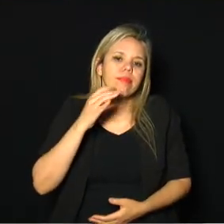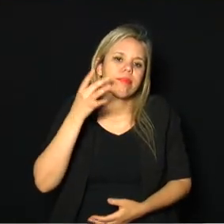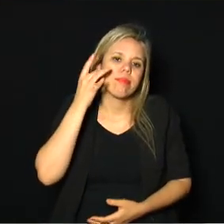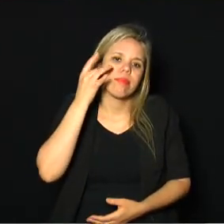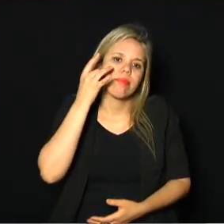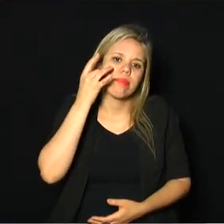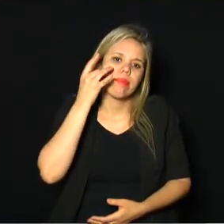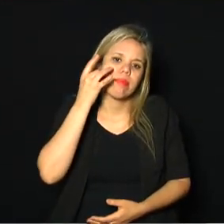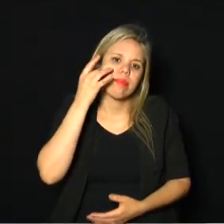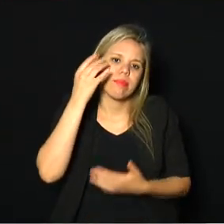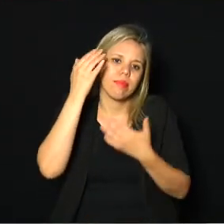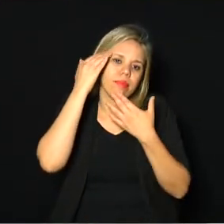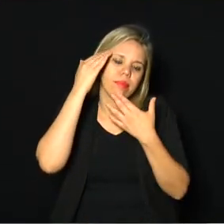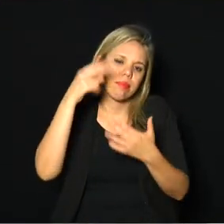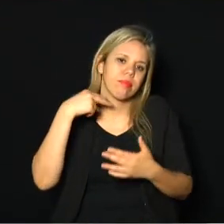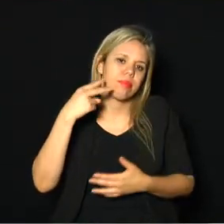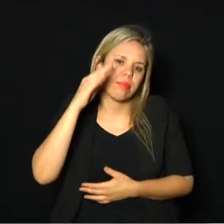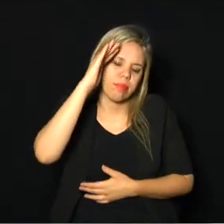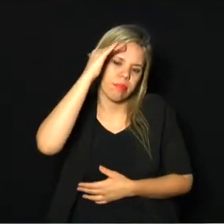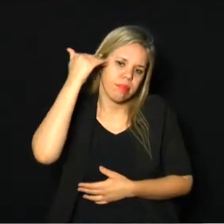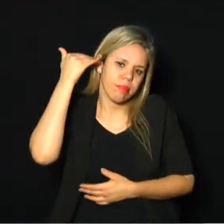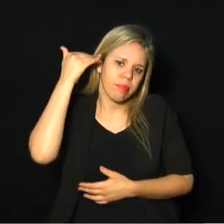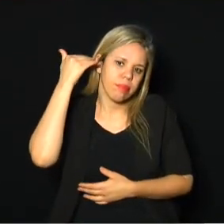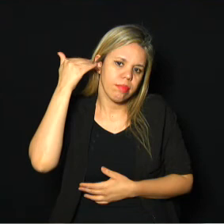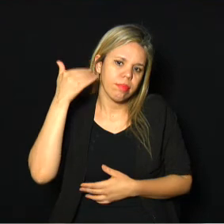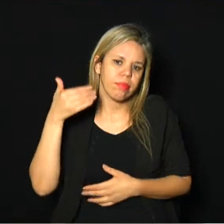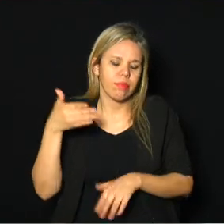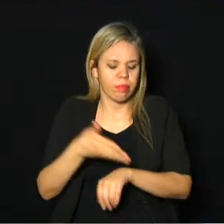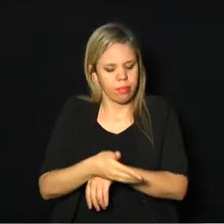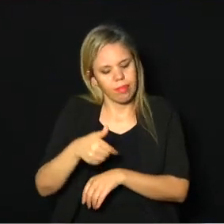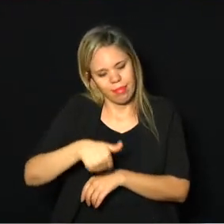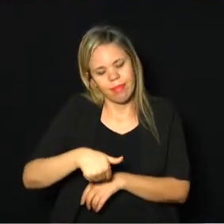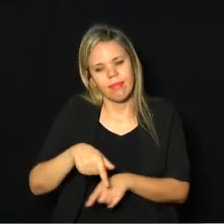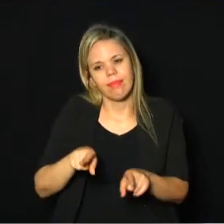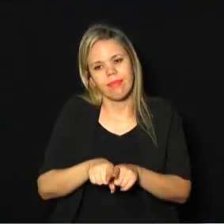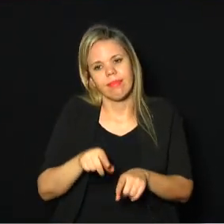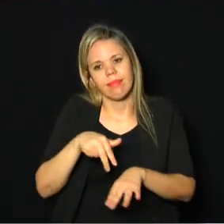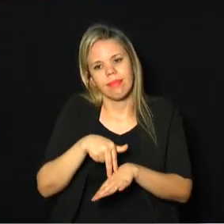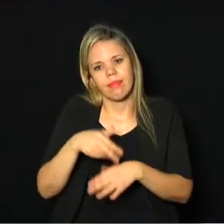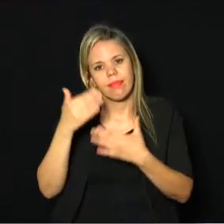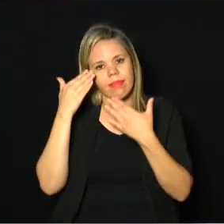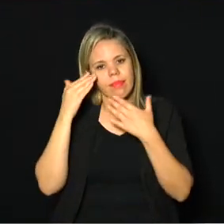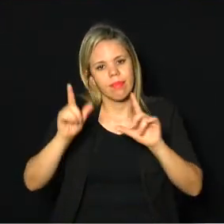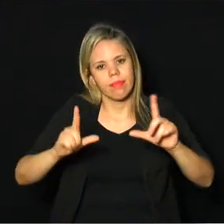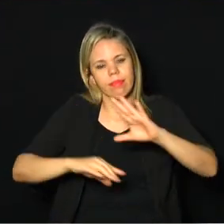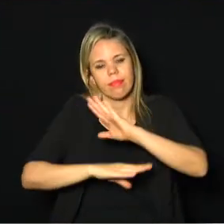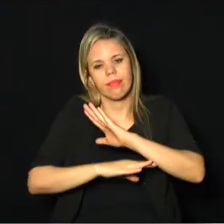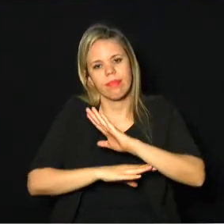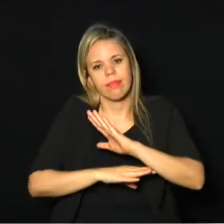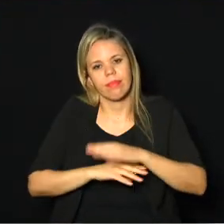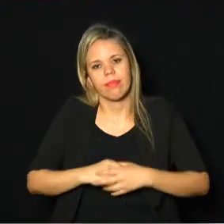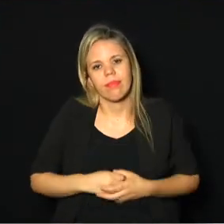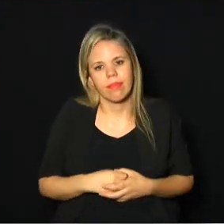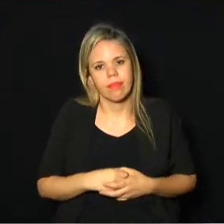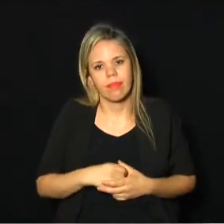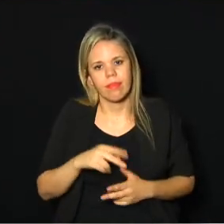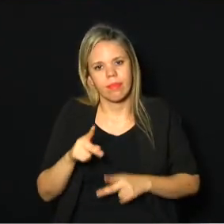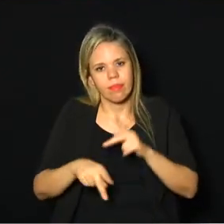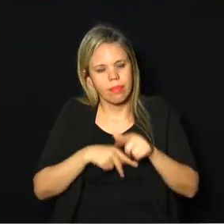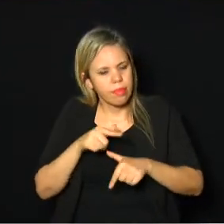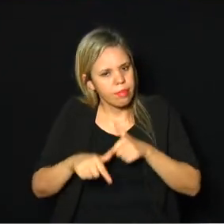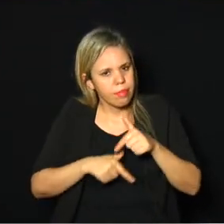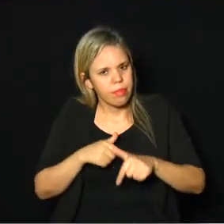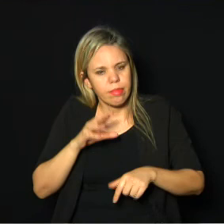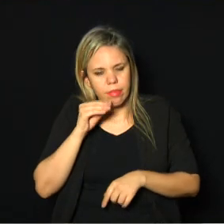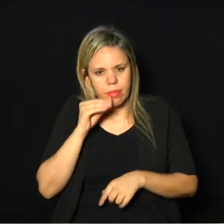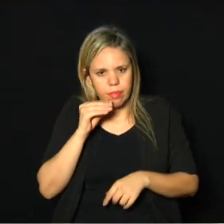presença, agradeço o vereador Pedro Tourinho, que passou por aqui também, agradeço a TV Câmara, ao cerimonial, a